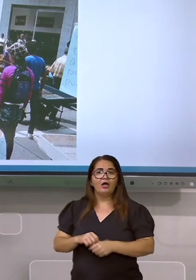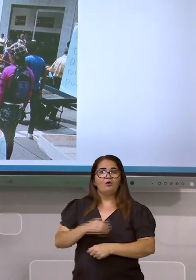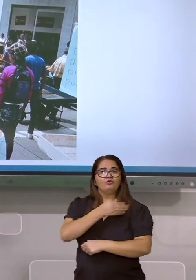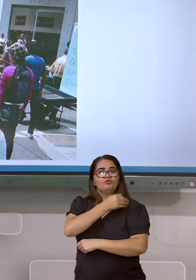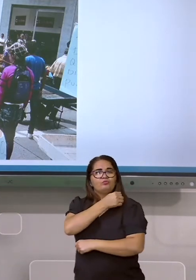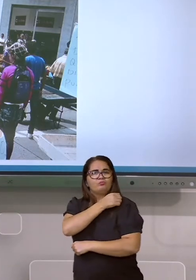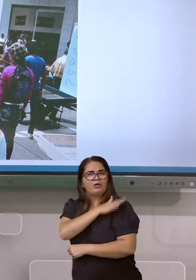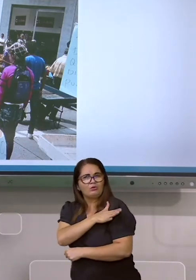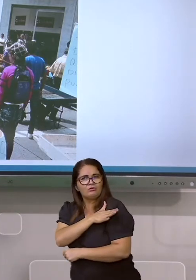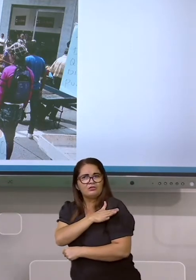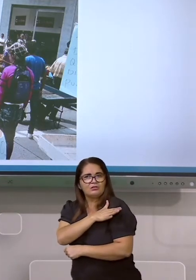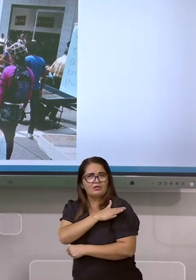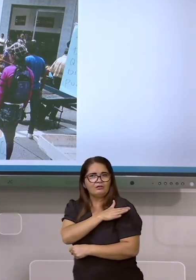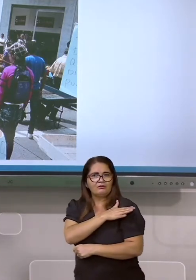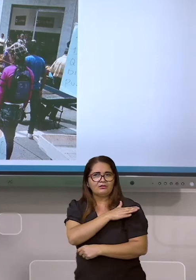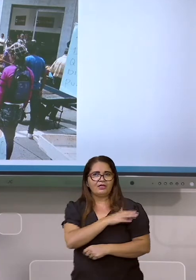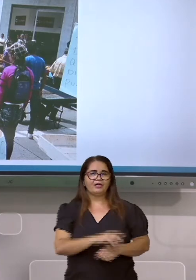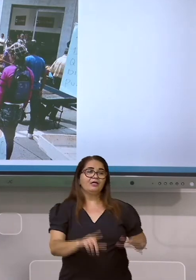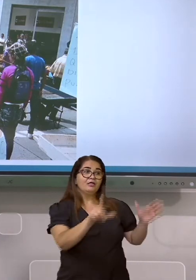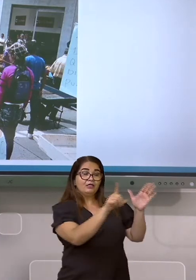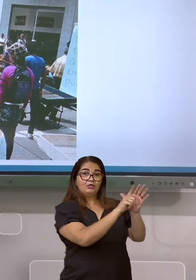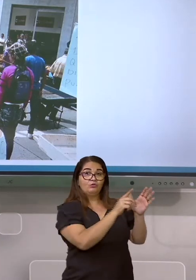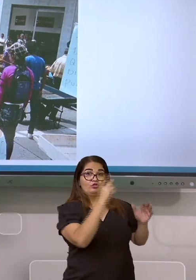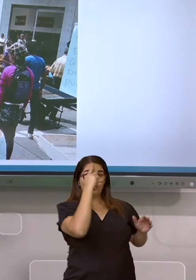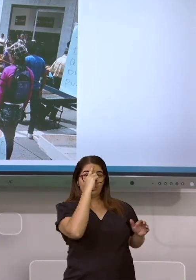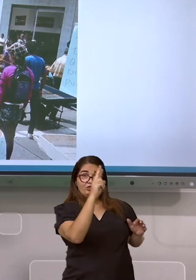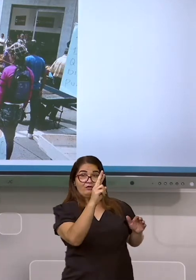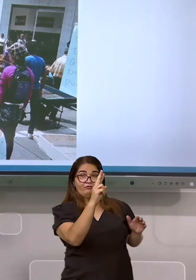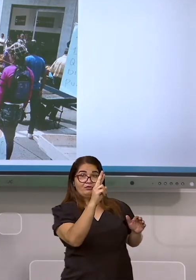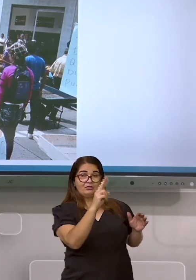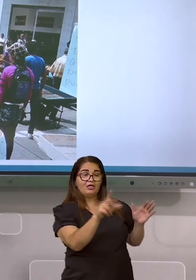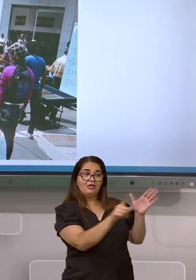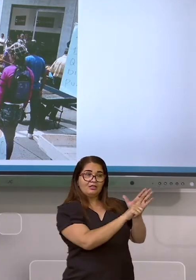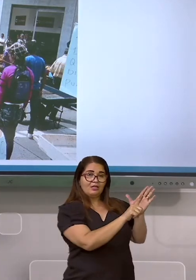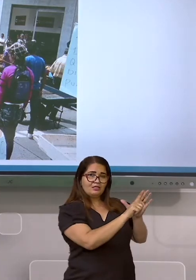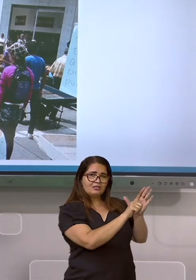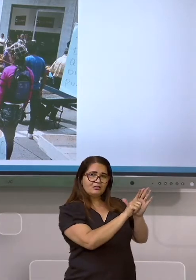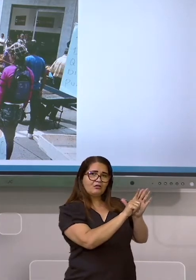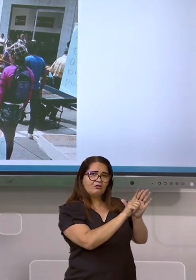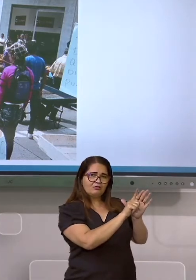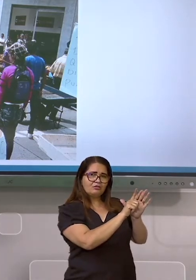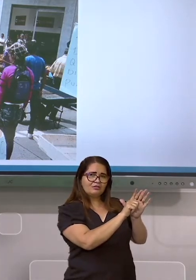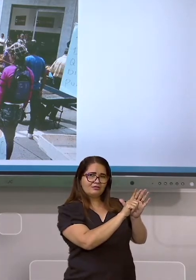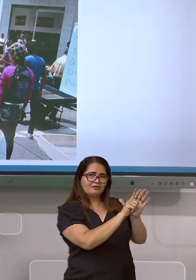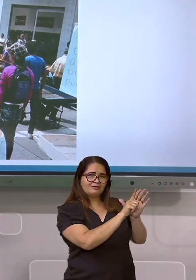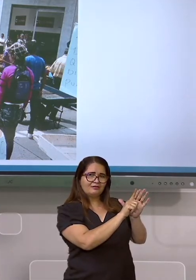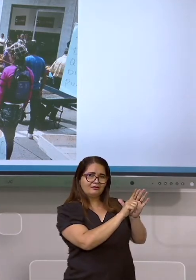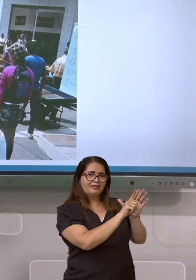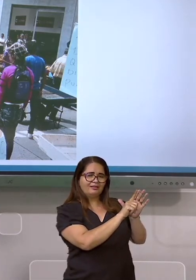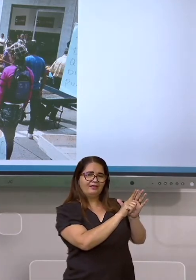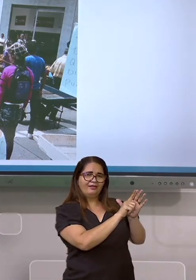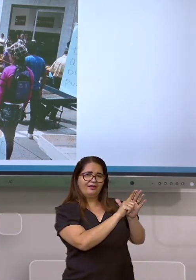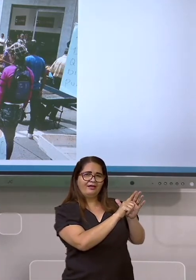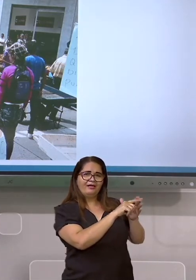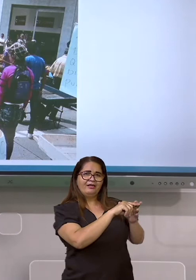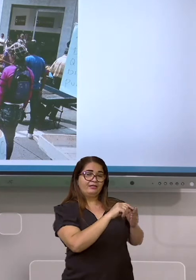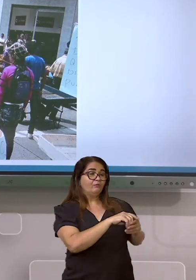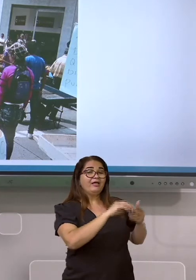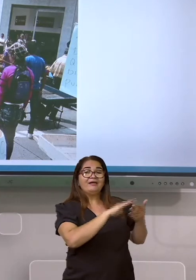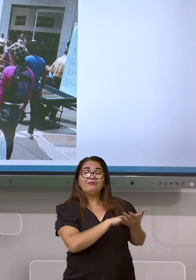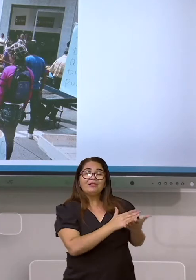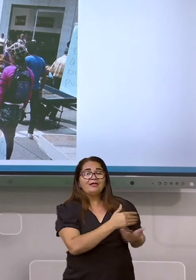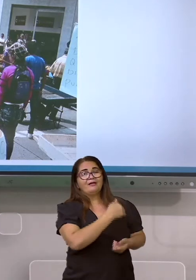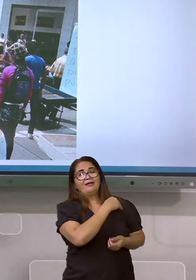impostos, não são melhores do que esses que estão no mercado informal, mas eles têm